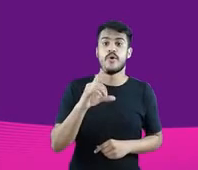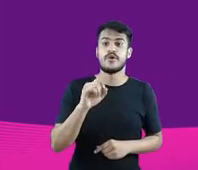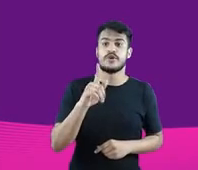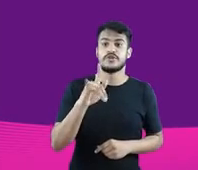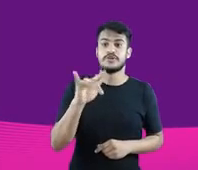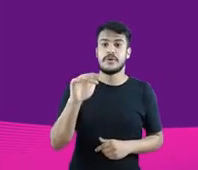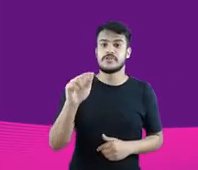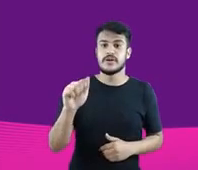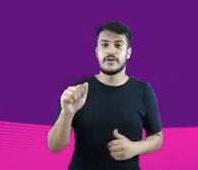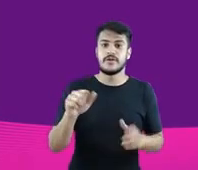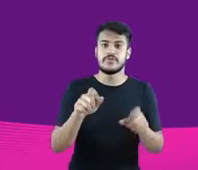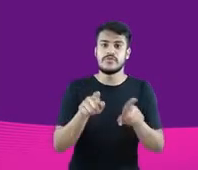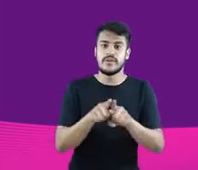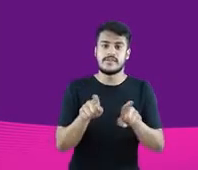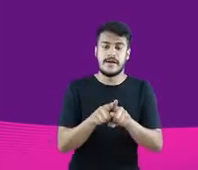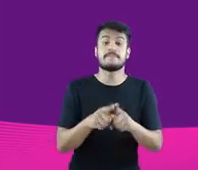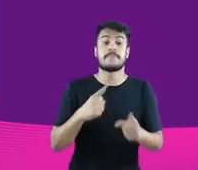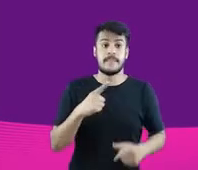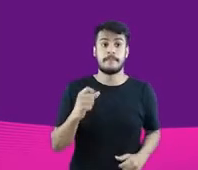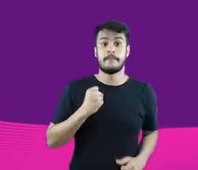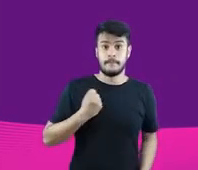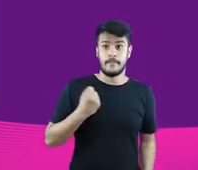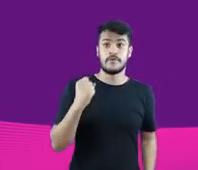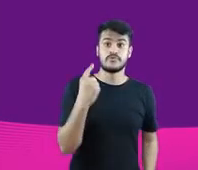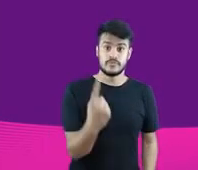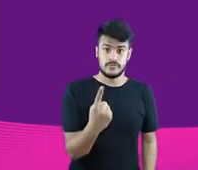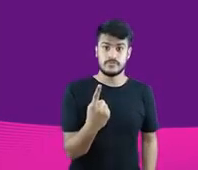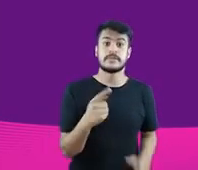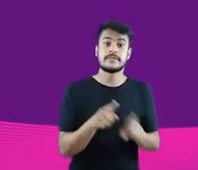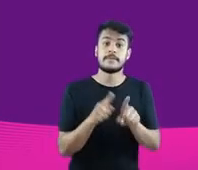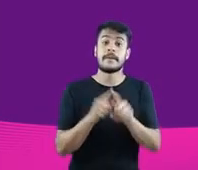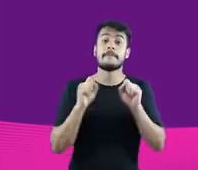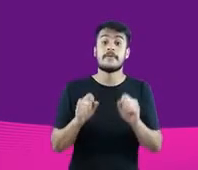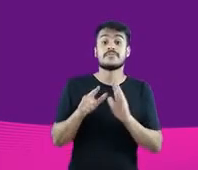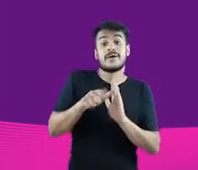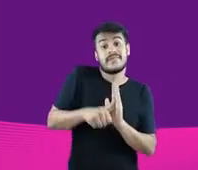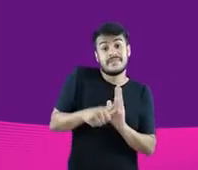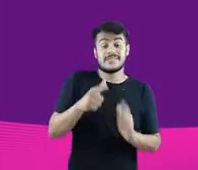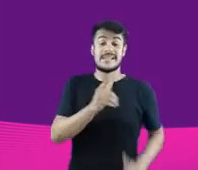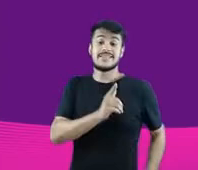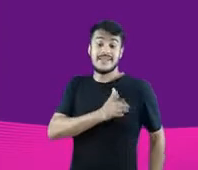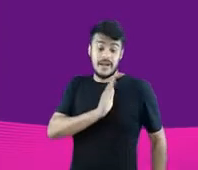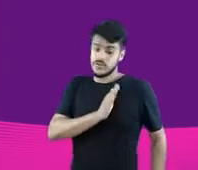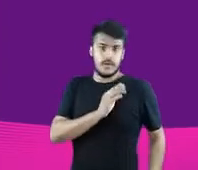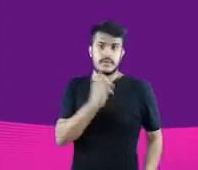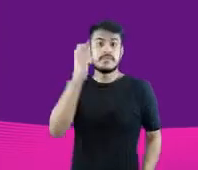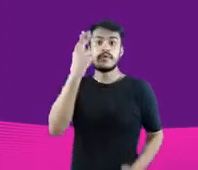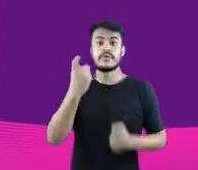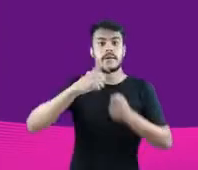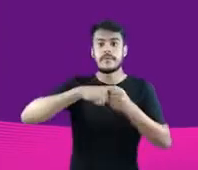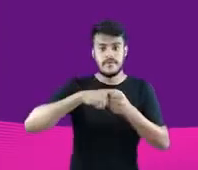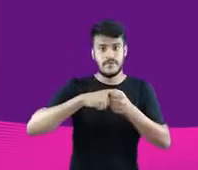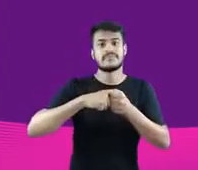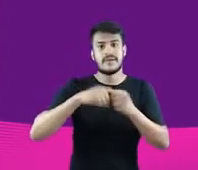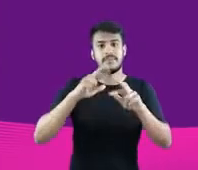ser do tipo 1, quando é uma insuficiência cardíaca com dano irreversível, em geral ela é dose dependente, a